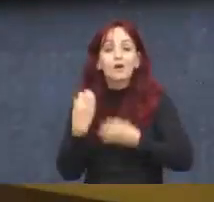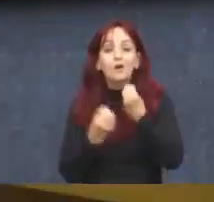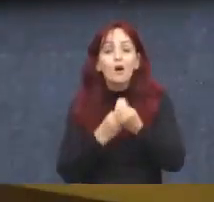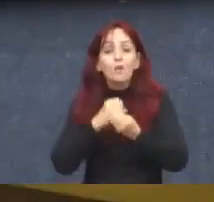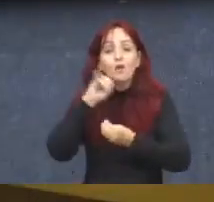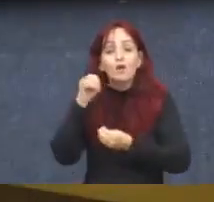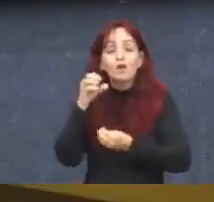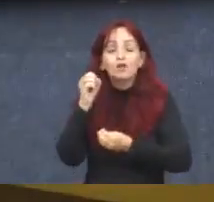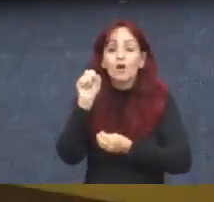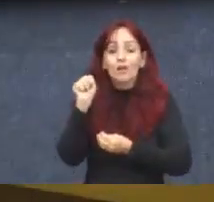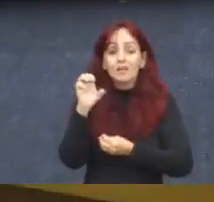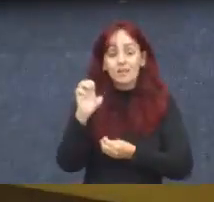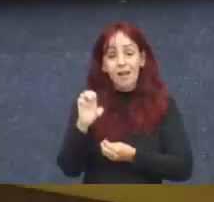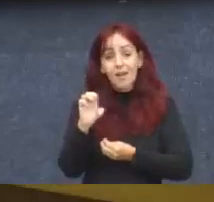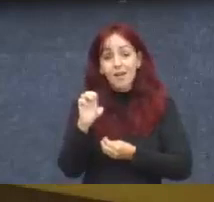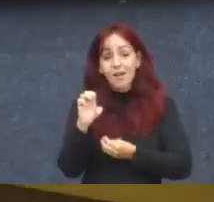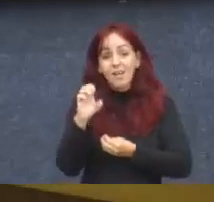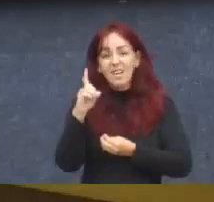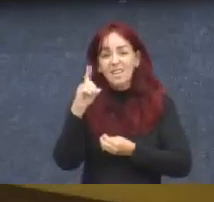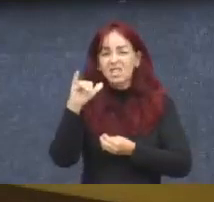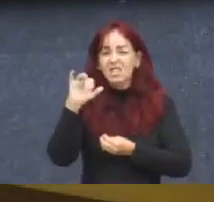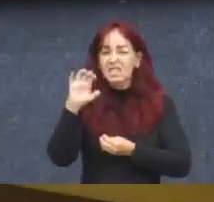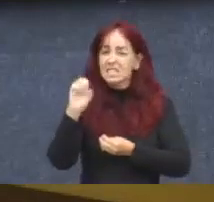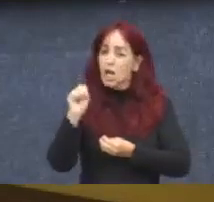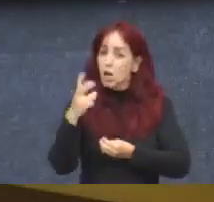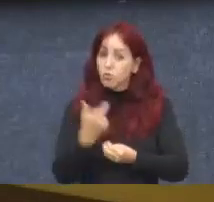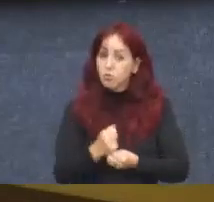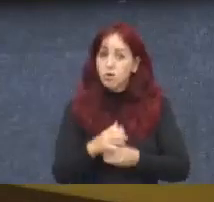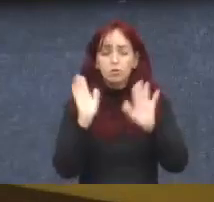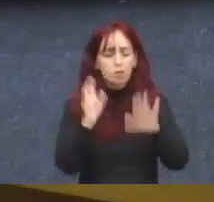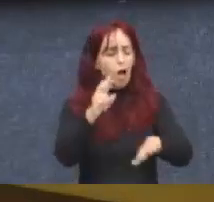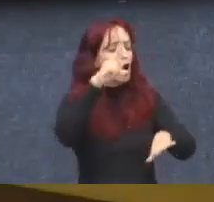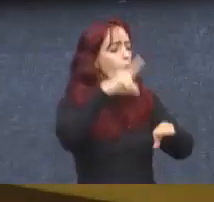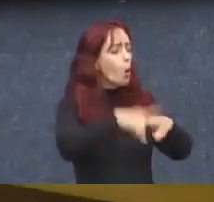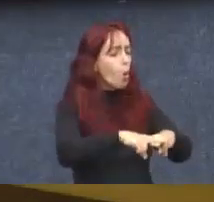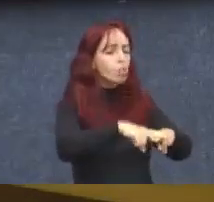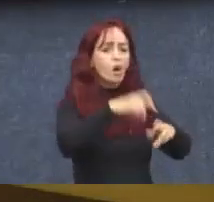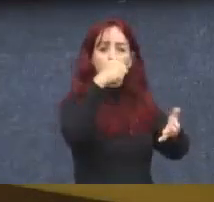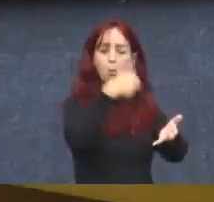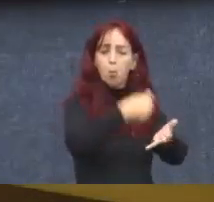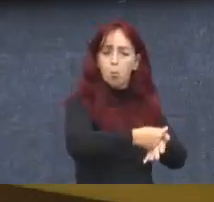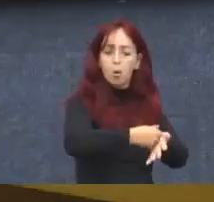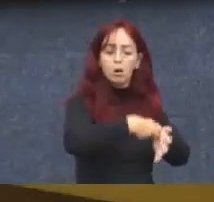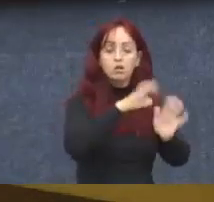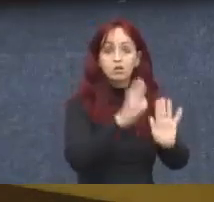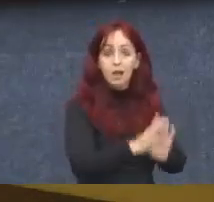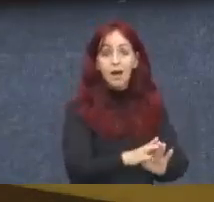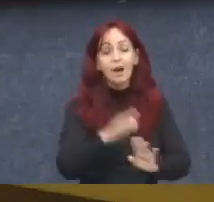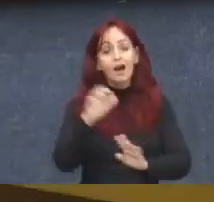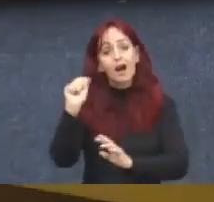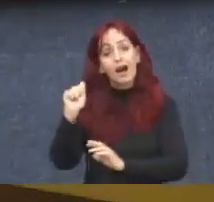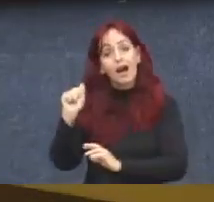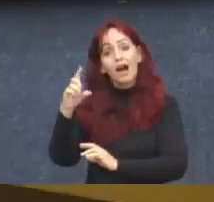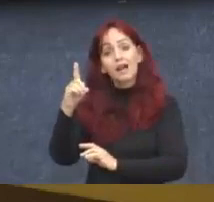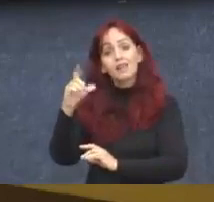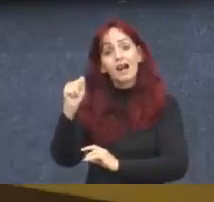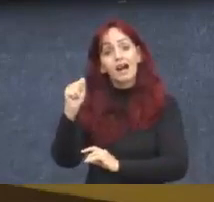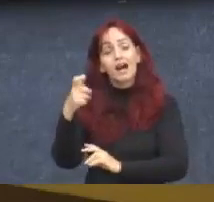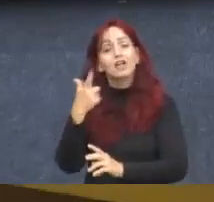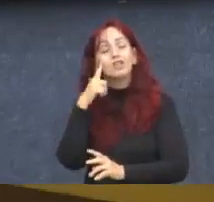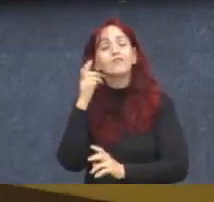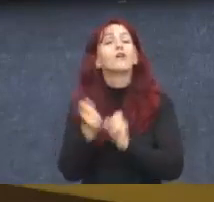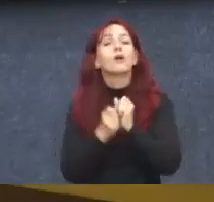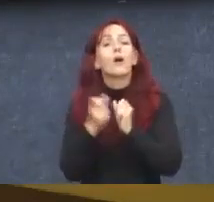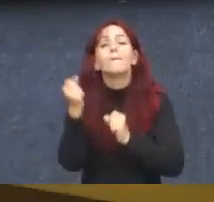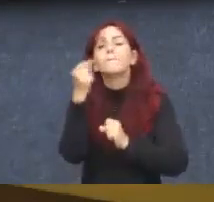no aniversário do PT, condenado, que já cumpriu pena. Haddad fez fake news sobre a